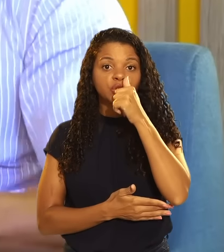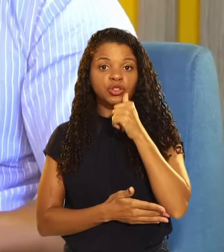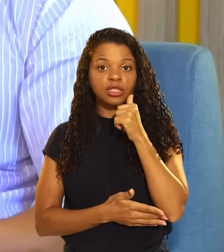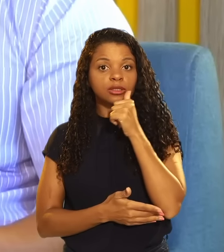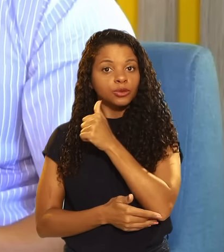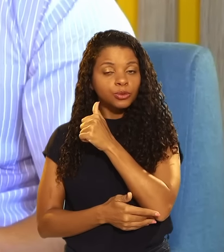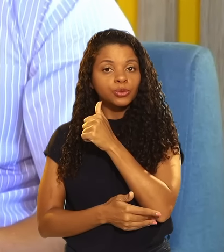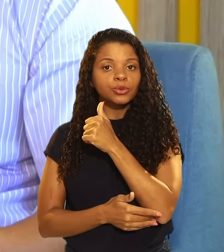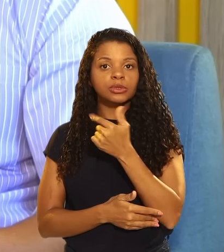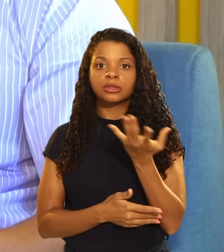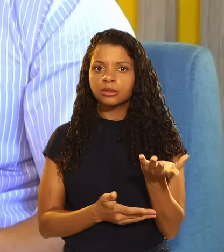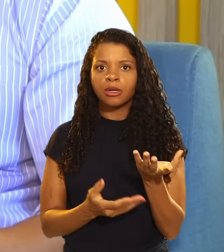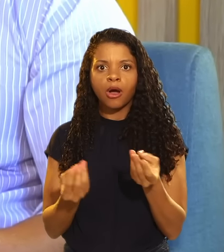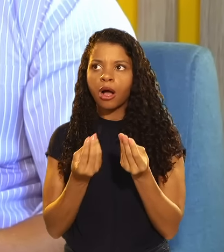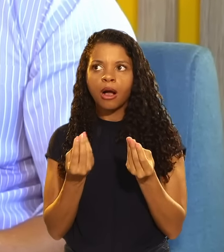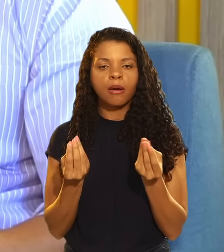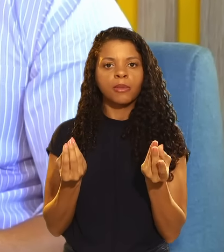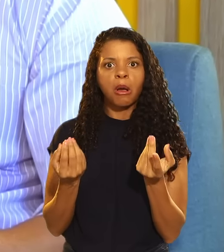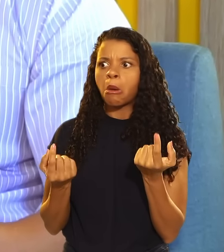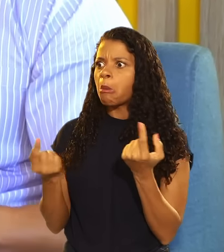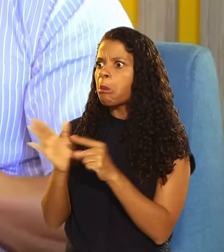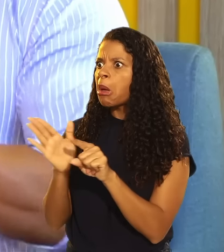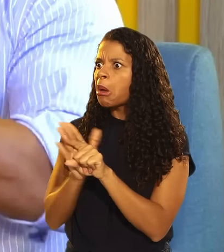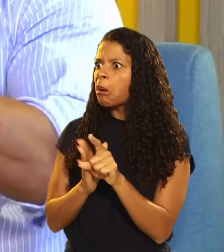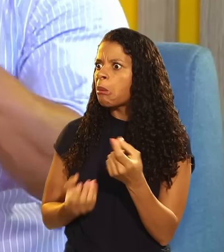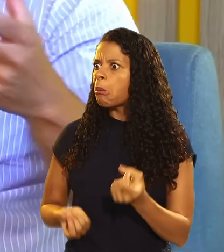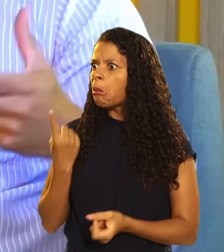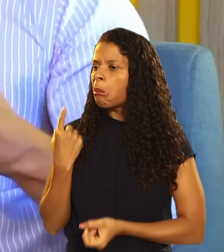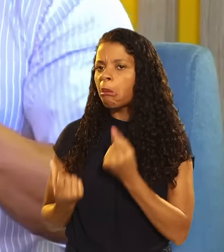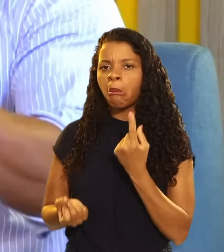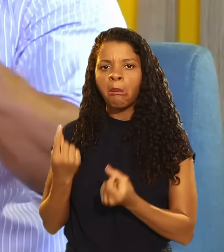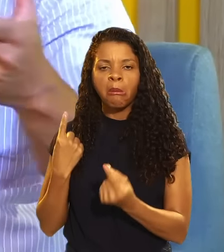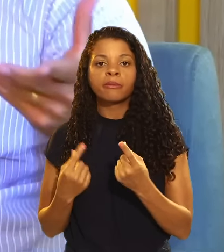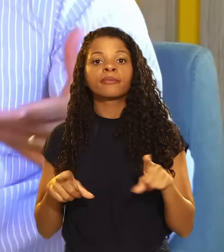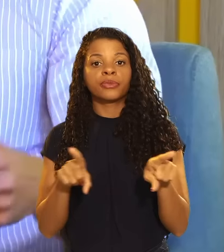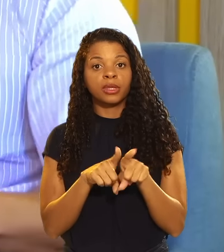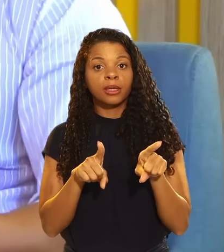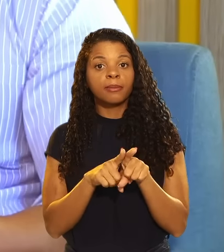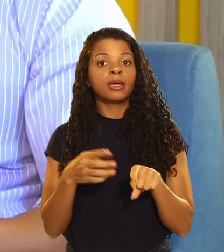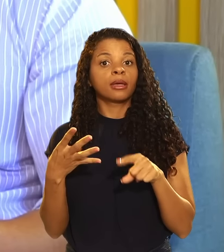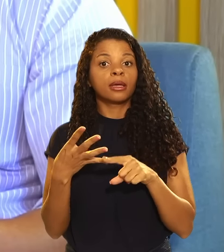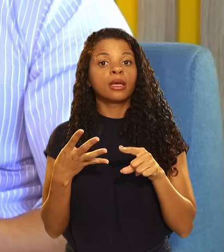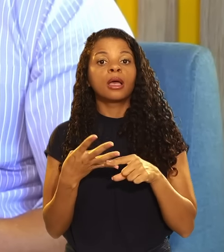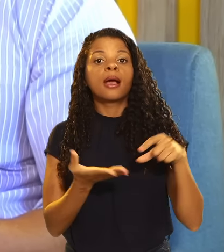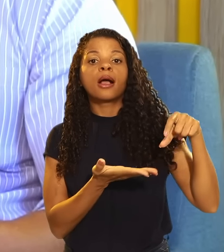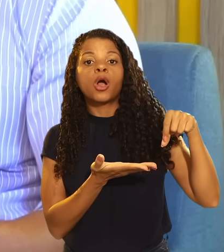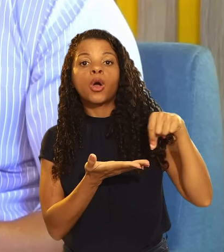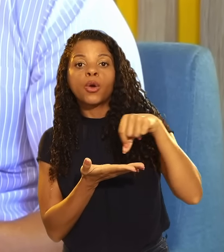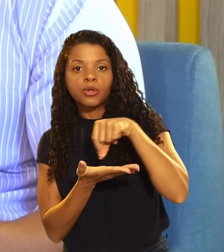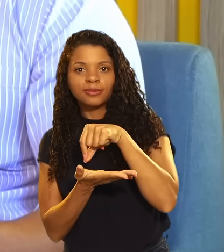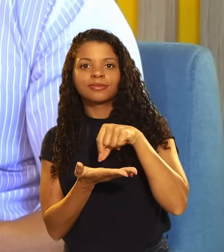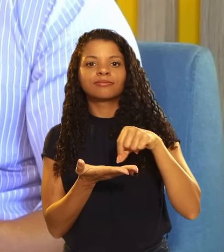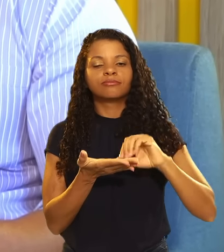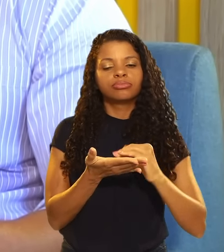ali não jejuavam. Nós falaremos também da colheita, né? Da colheita das espigas sendo feita